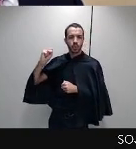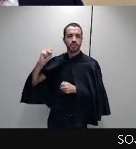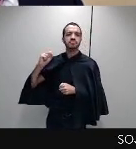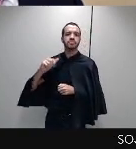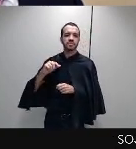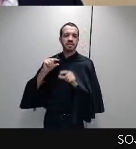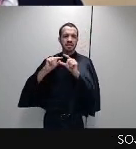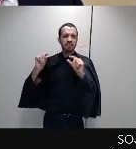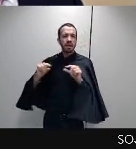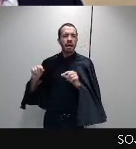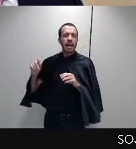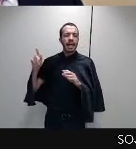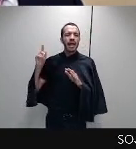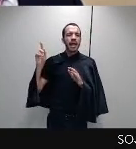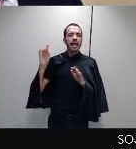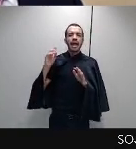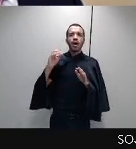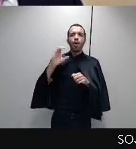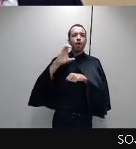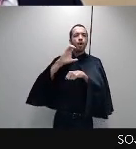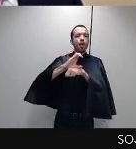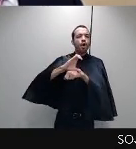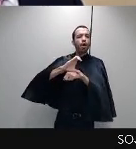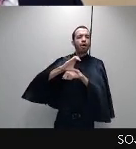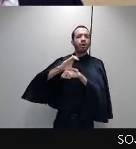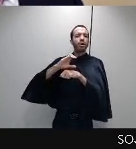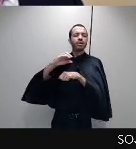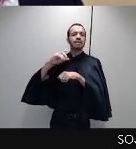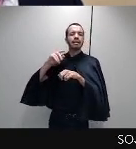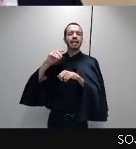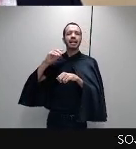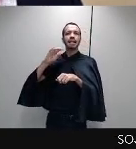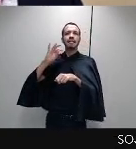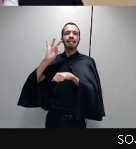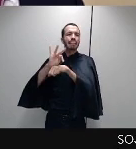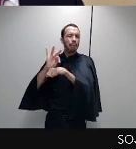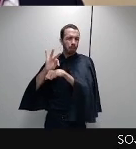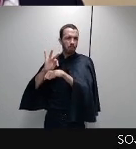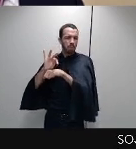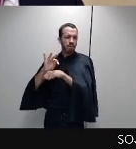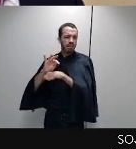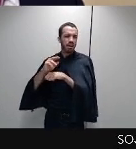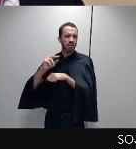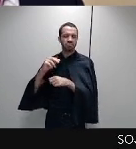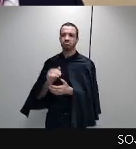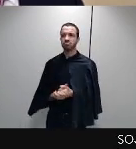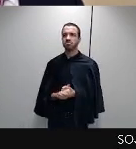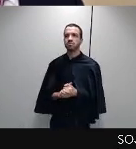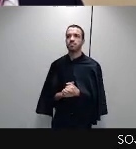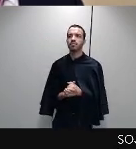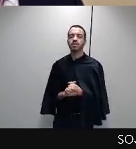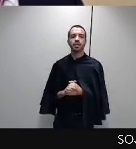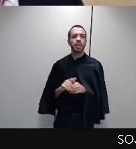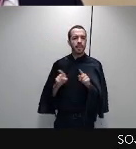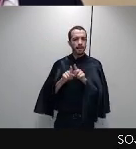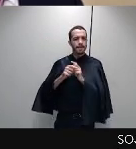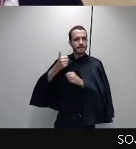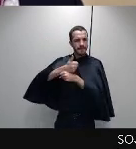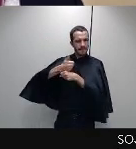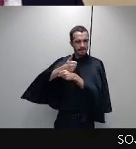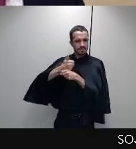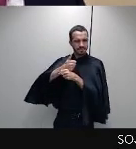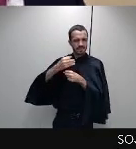e ainda mais uma ementa que ainda no âmbito da primeira seção aqui é um lugar